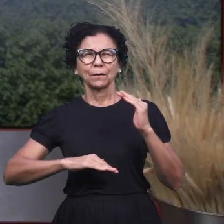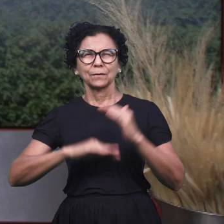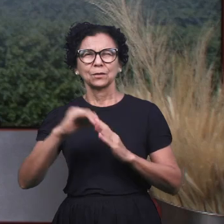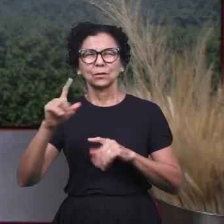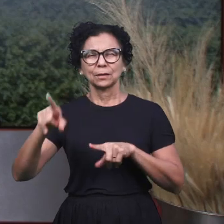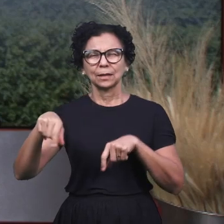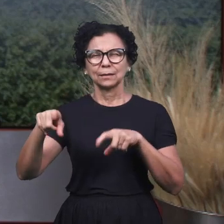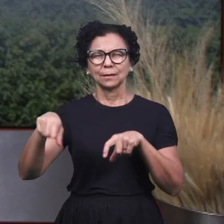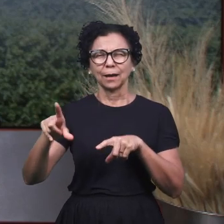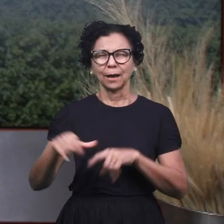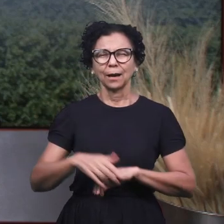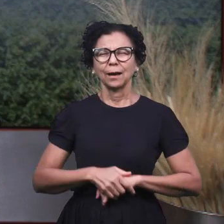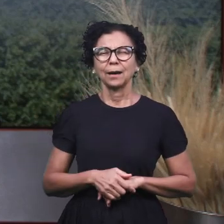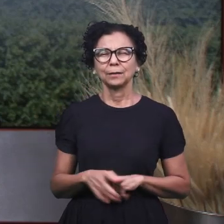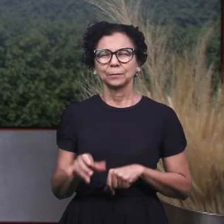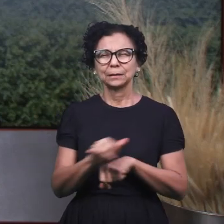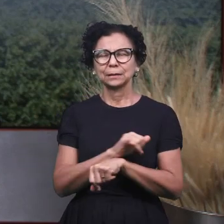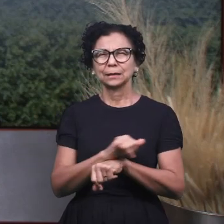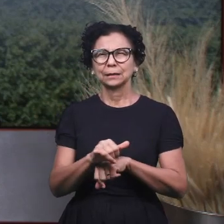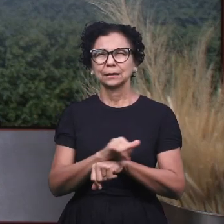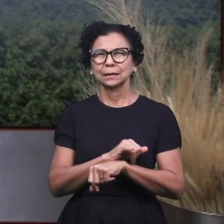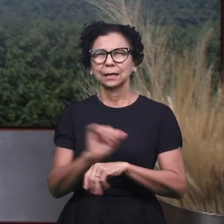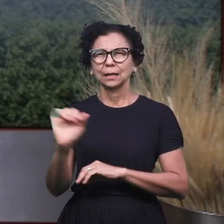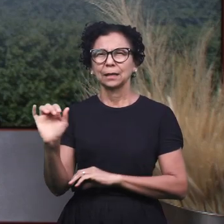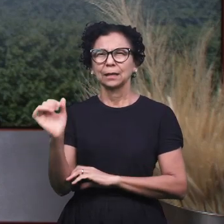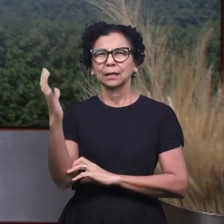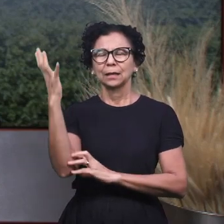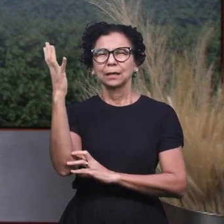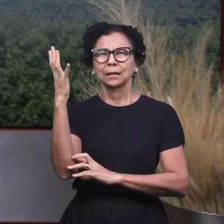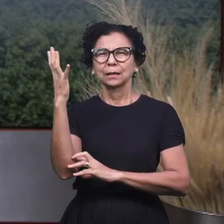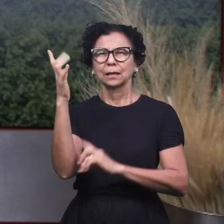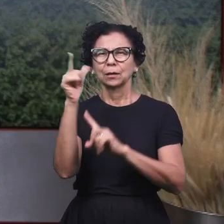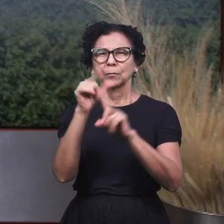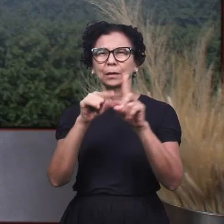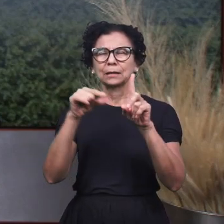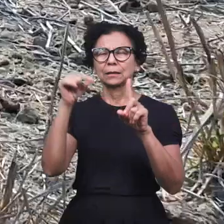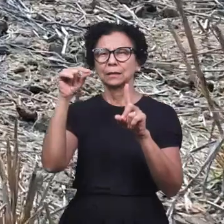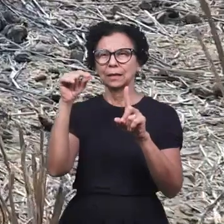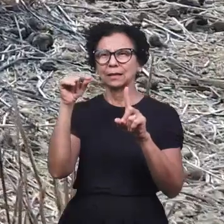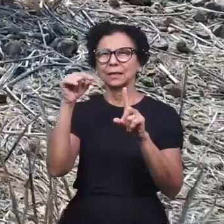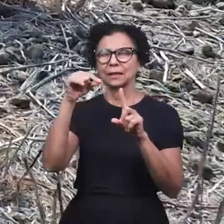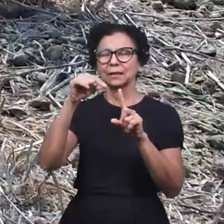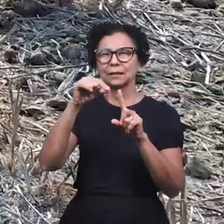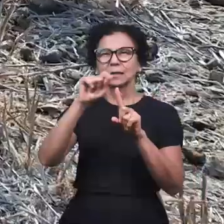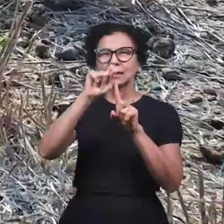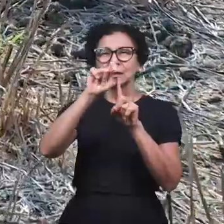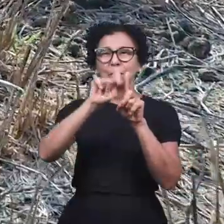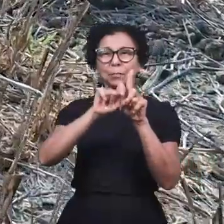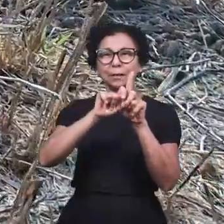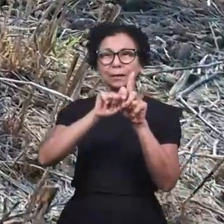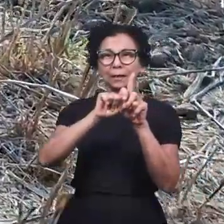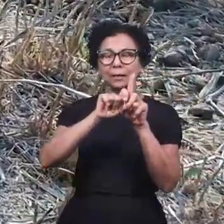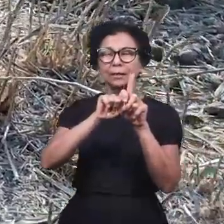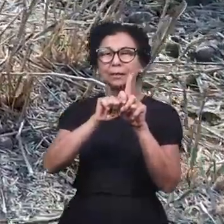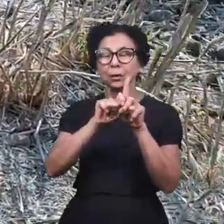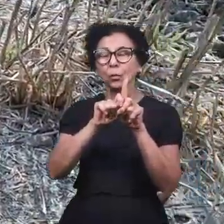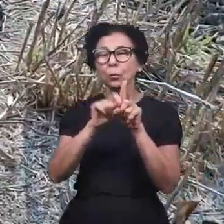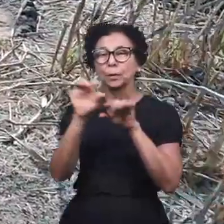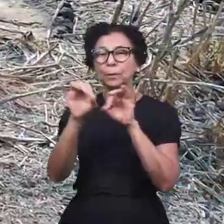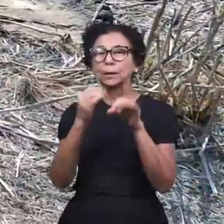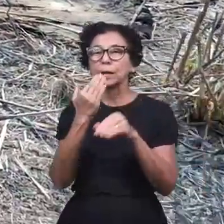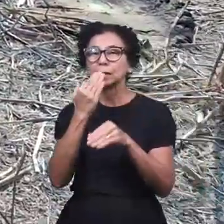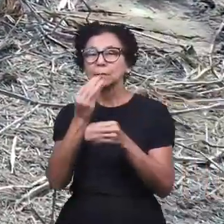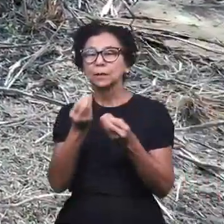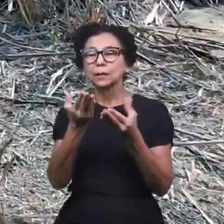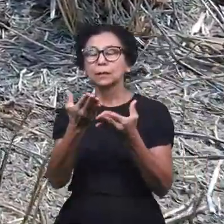alternativas alimentando o gado com o tronco da bananeira diante da seca. 160 dias sem chuva, pasto